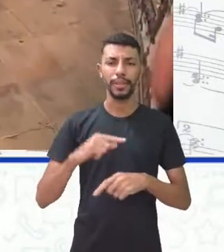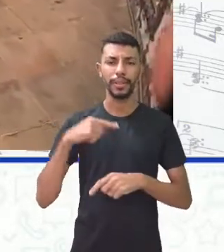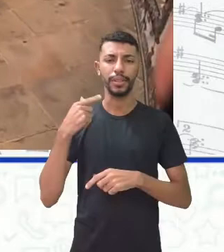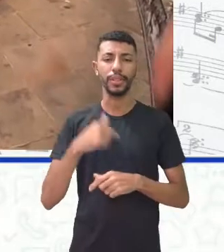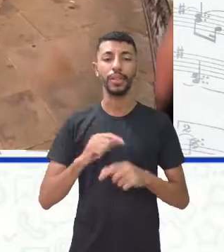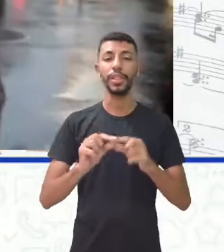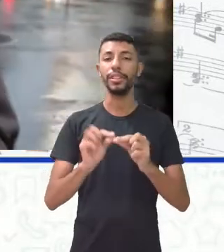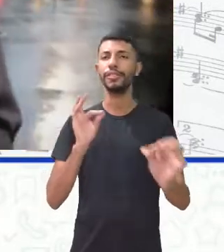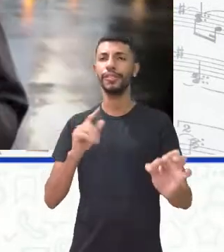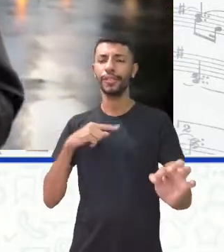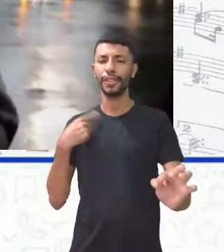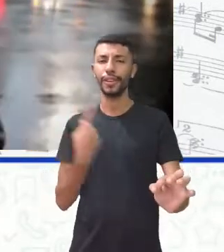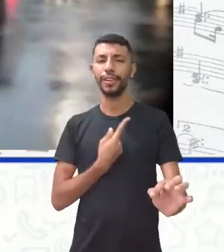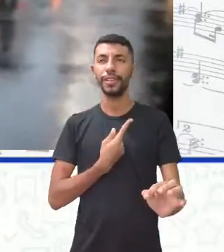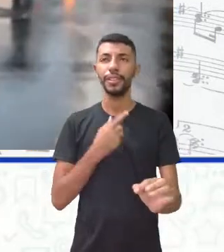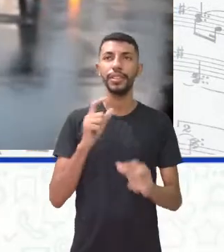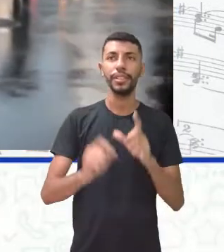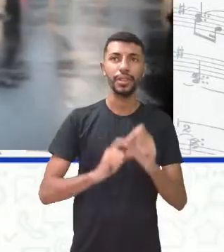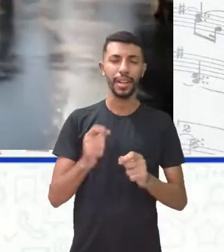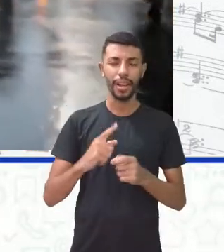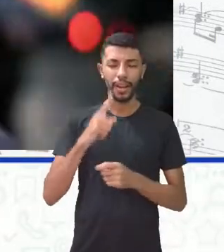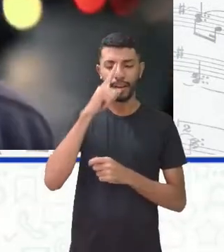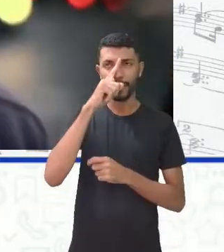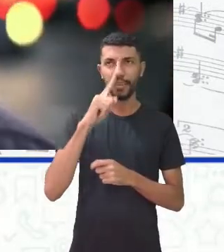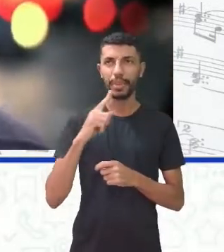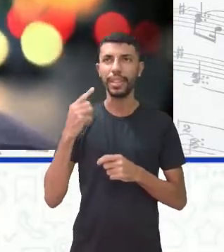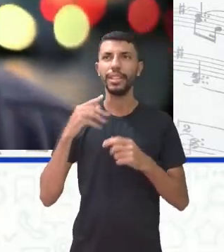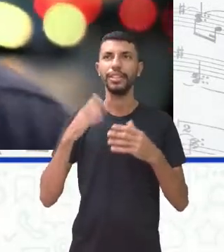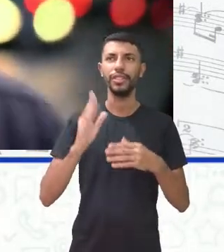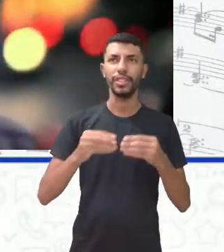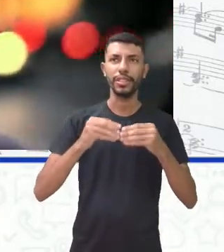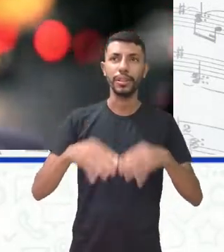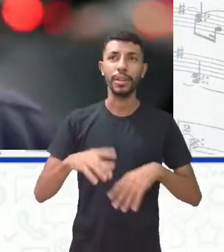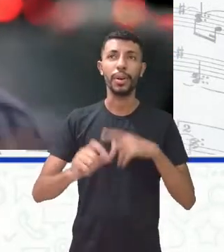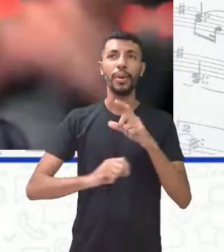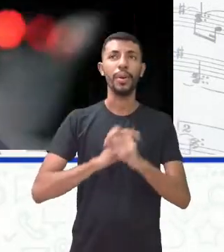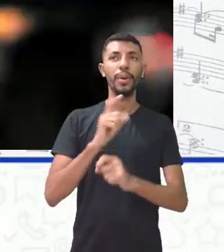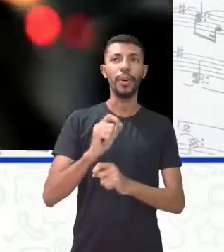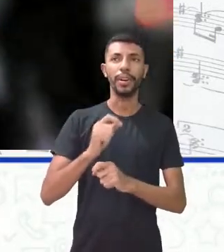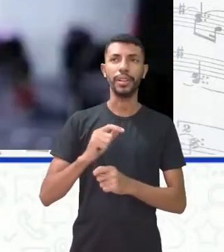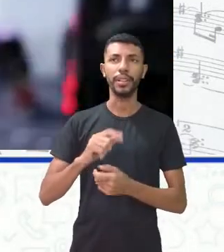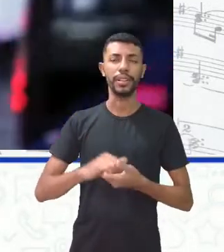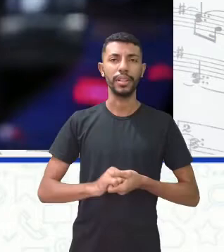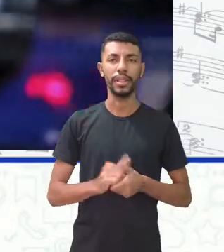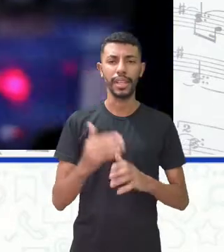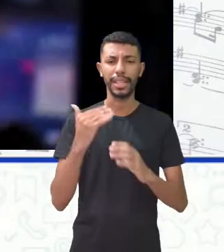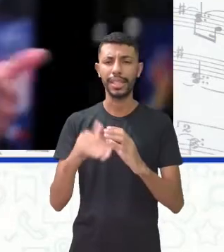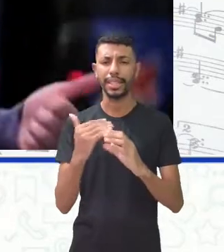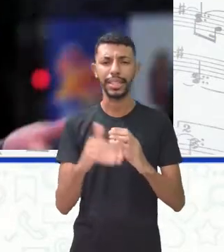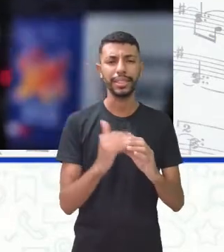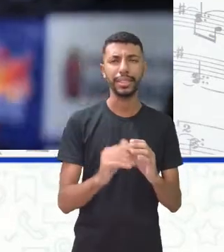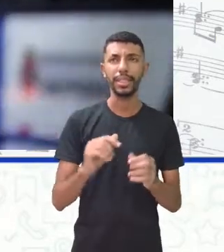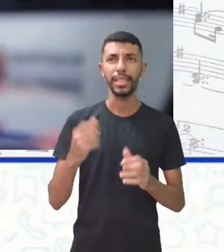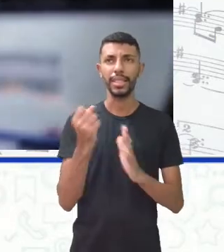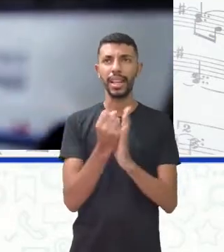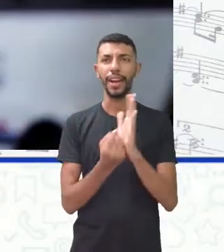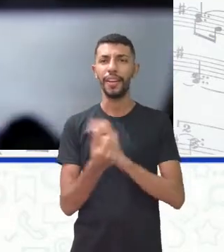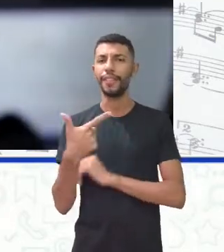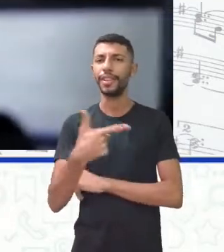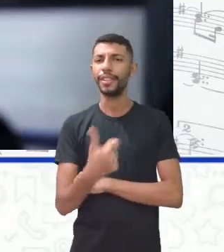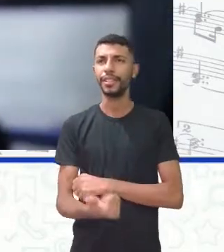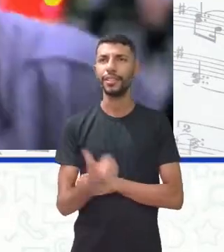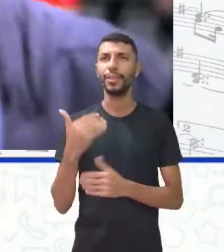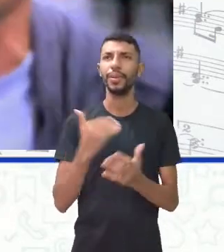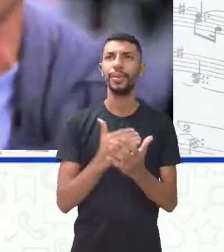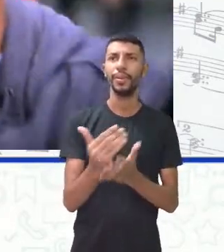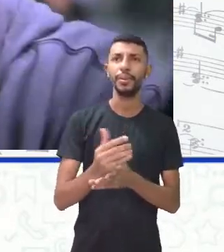distanciam. Creio que o amor é o único meio, mas eles jamais porque esqueceram que isso não se via por e-mail. Século XXI, o começo do fim,